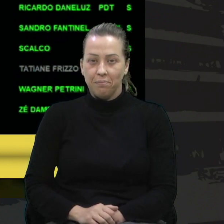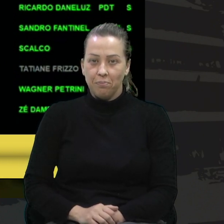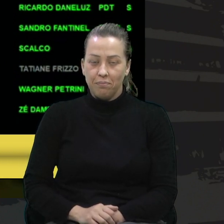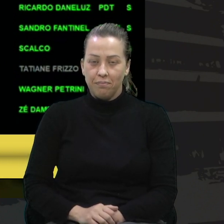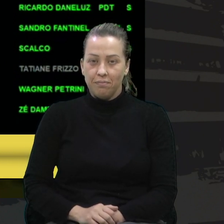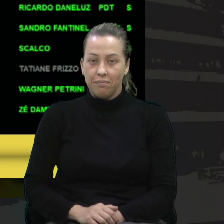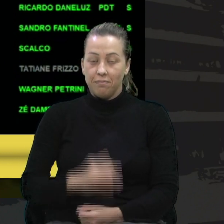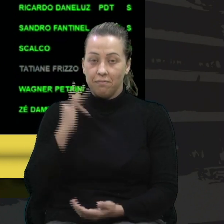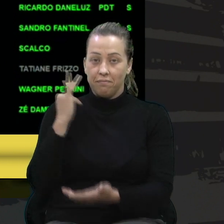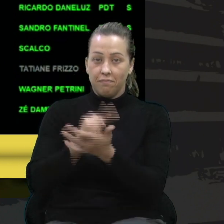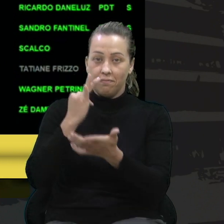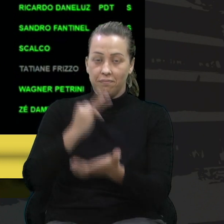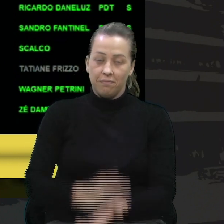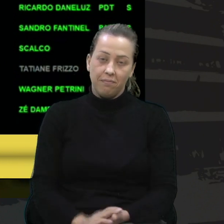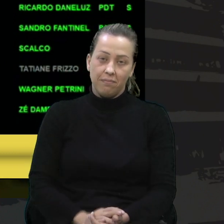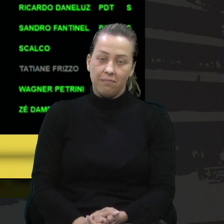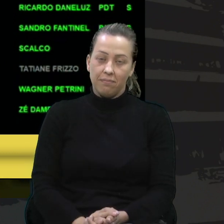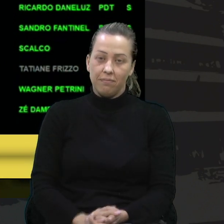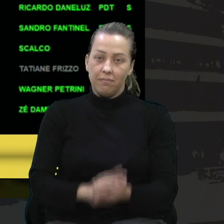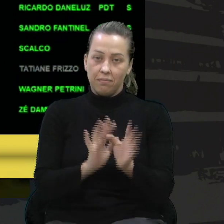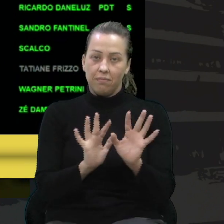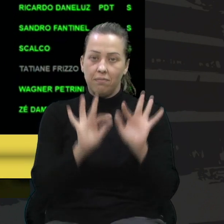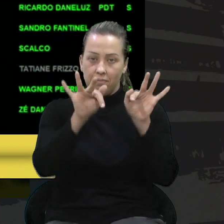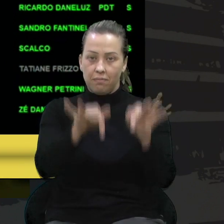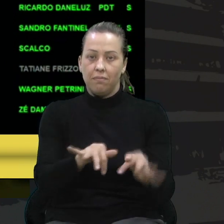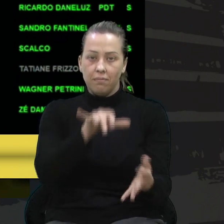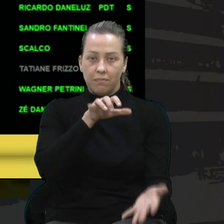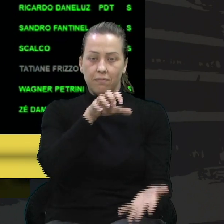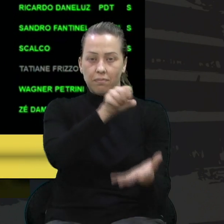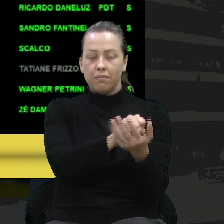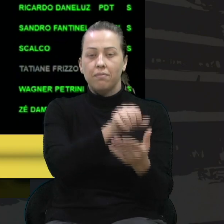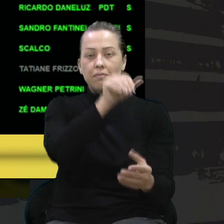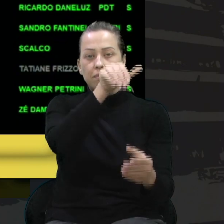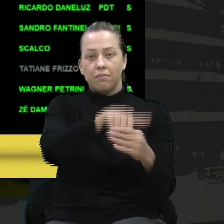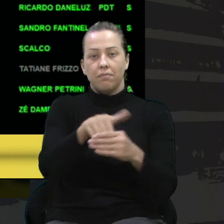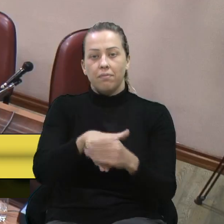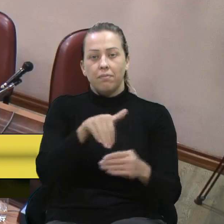Ausente. Encerrado o registro dos votos, encerrada a votação.